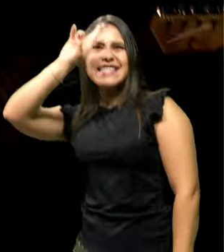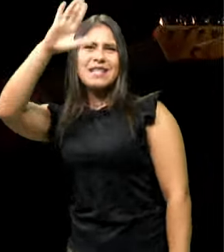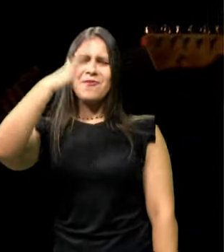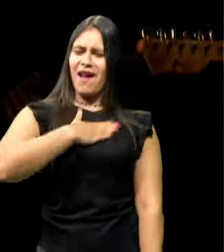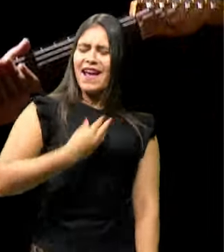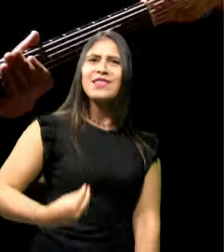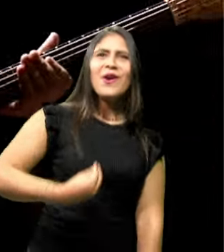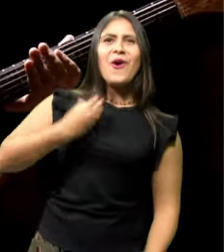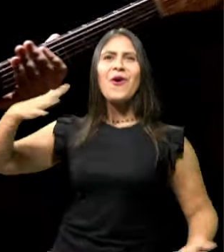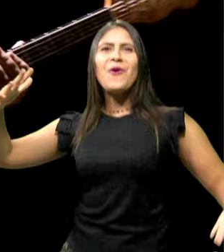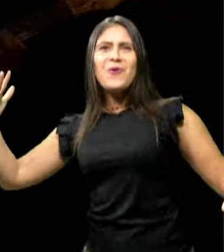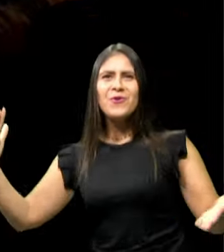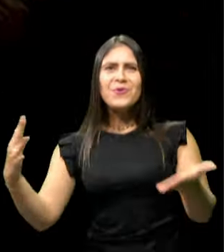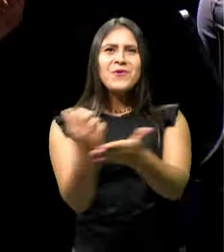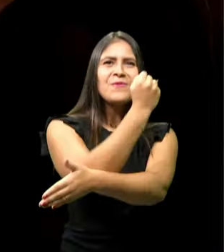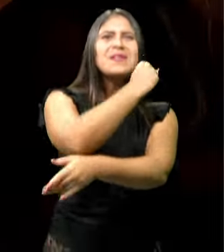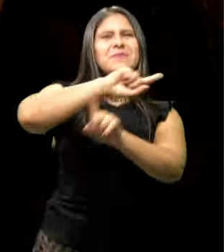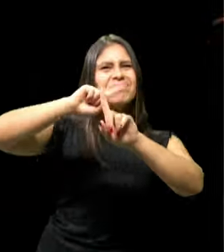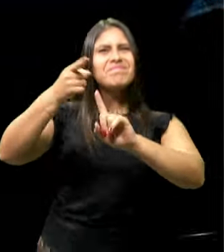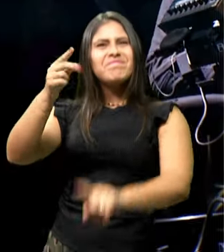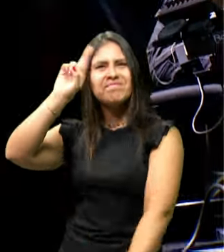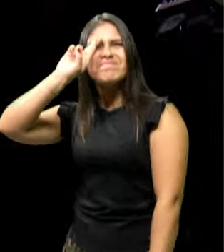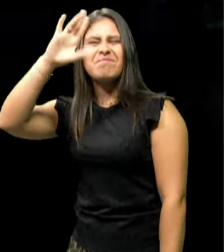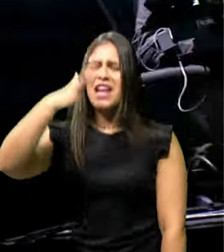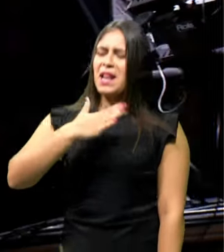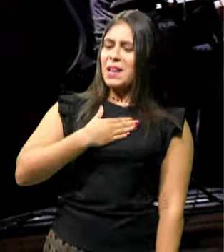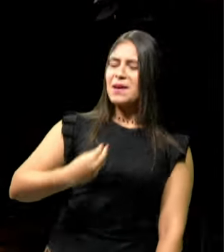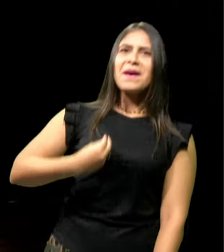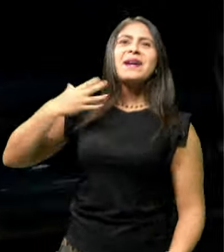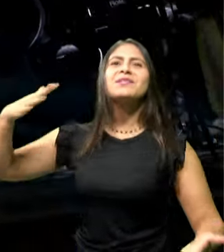me libertou.